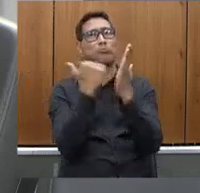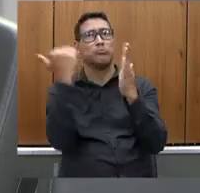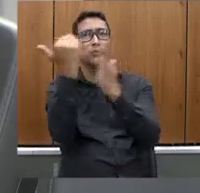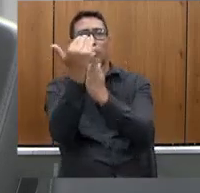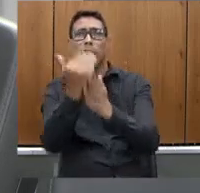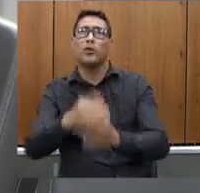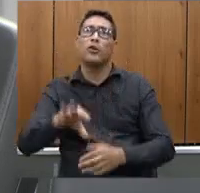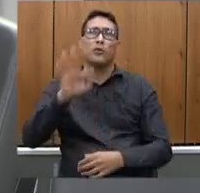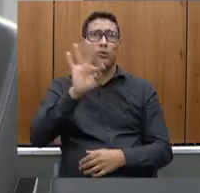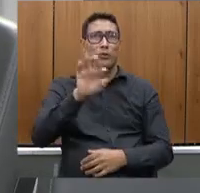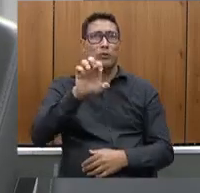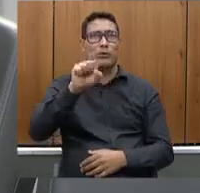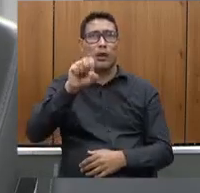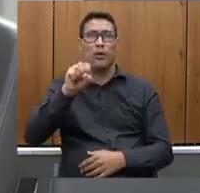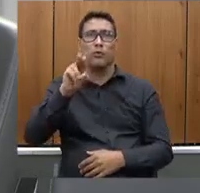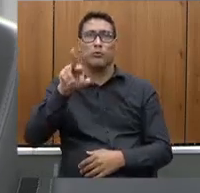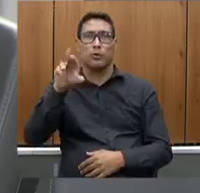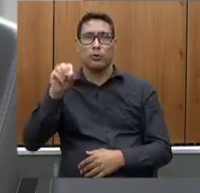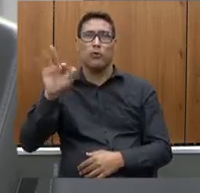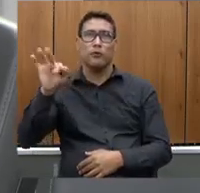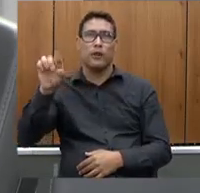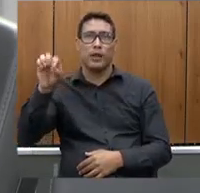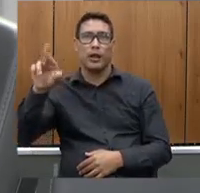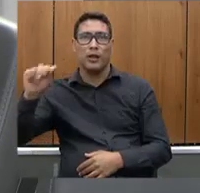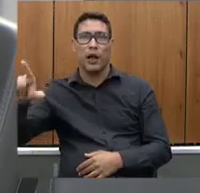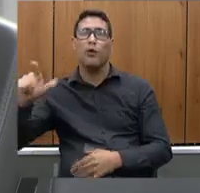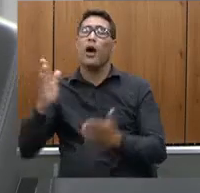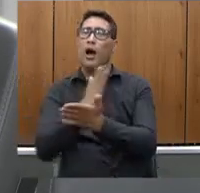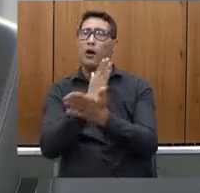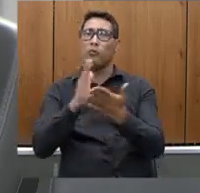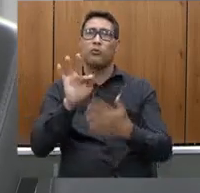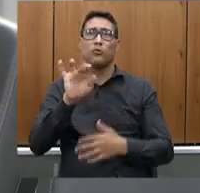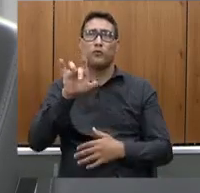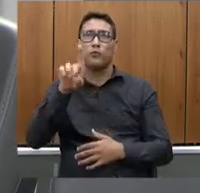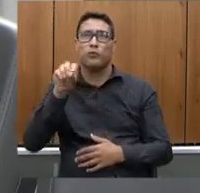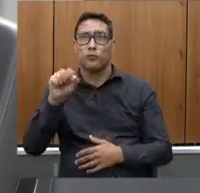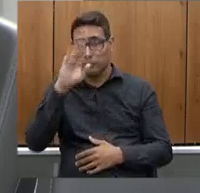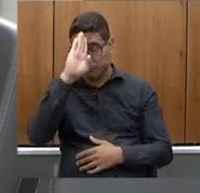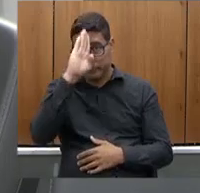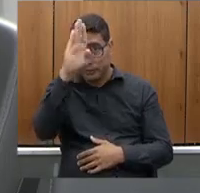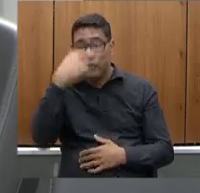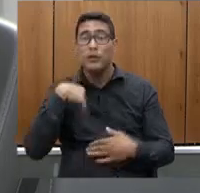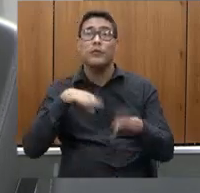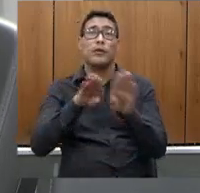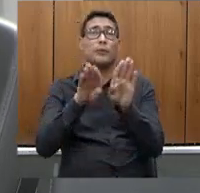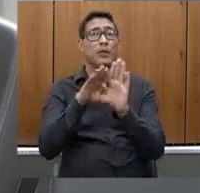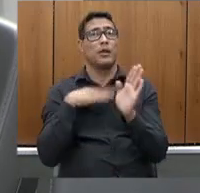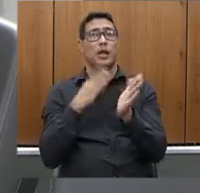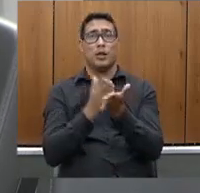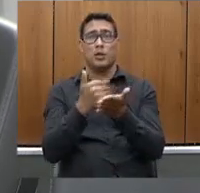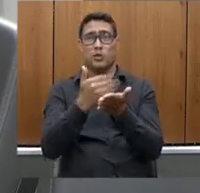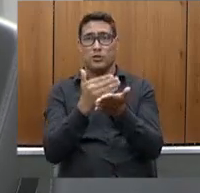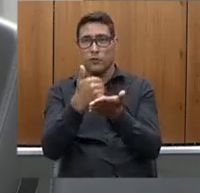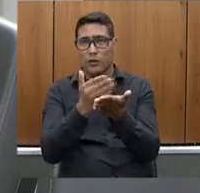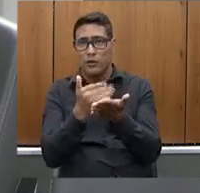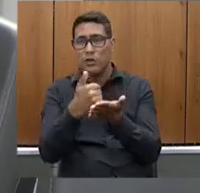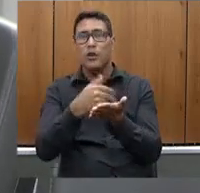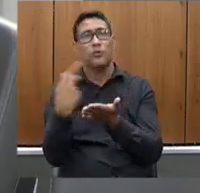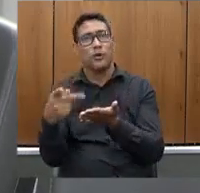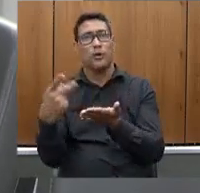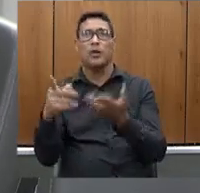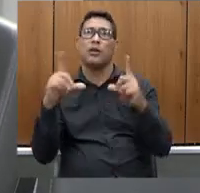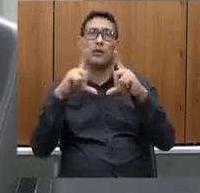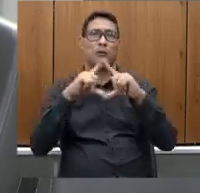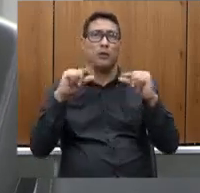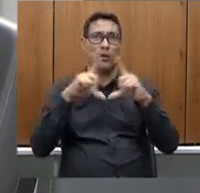Tesouro Federal um pouco mais em algum desses Fundos principalmente né e ele ainda é dividido por em Brasília ele